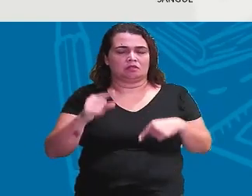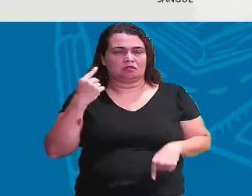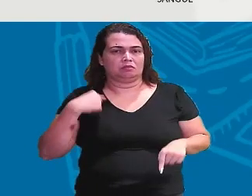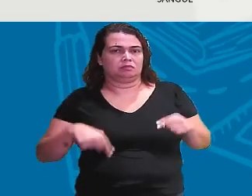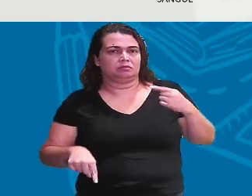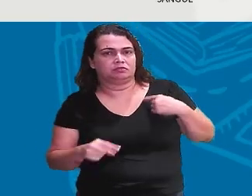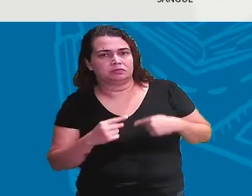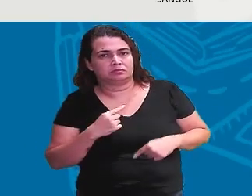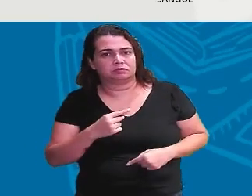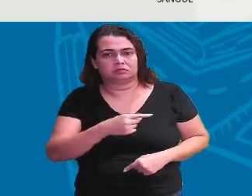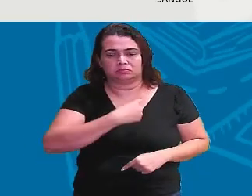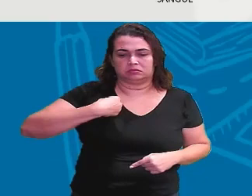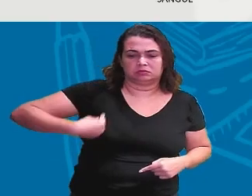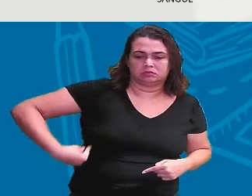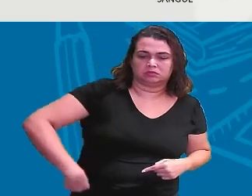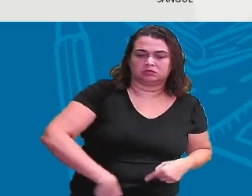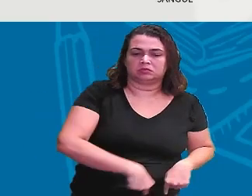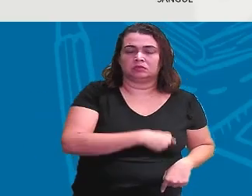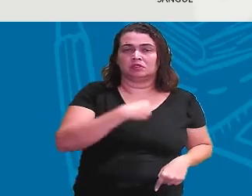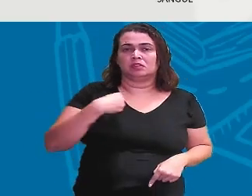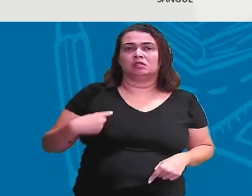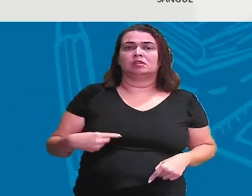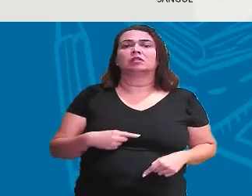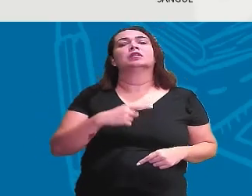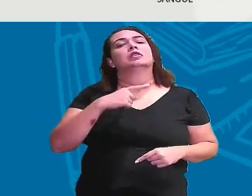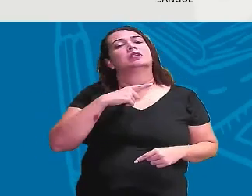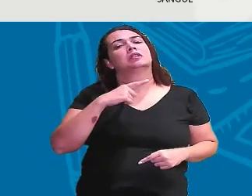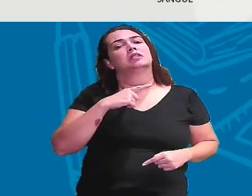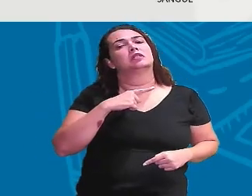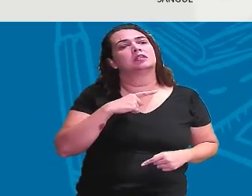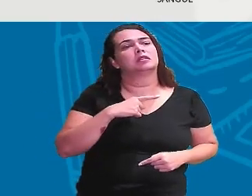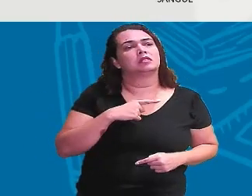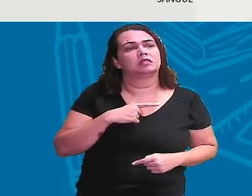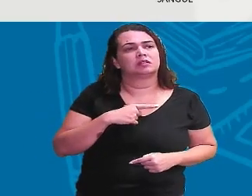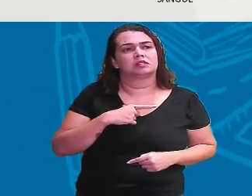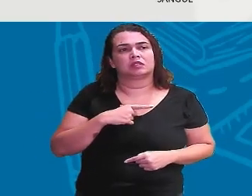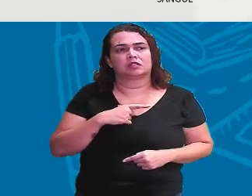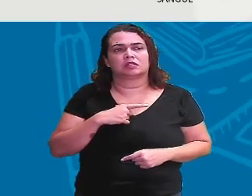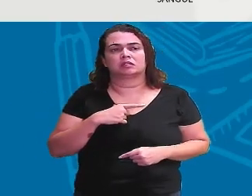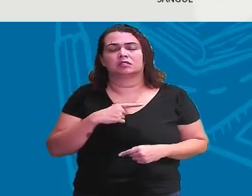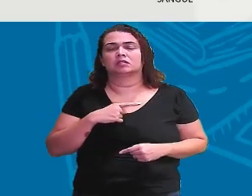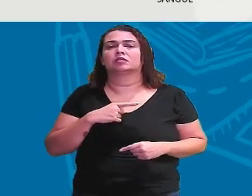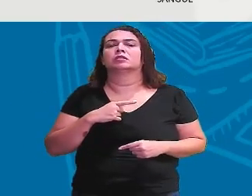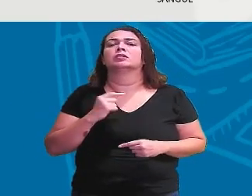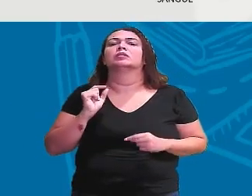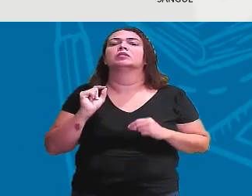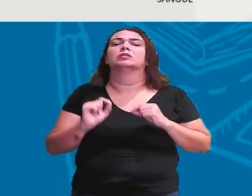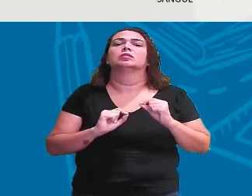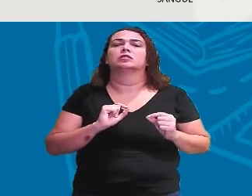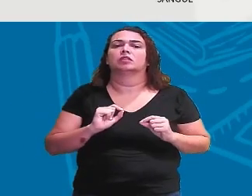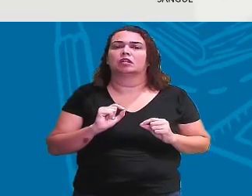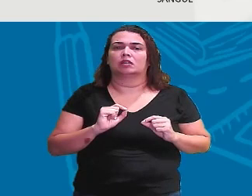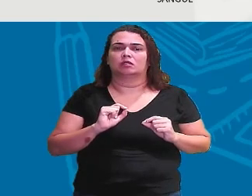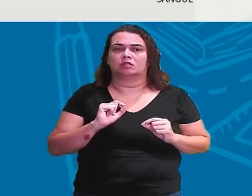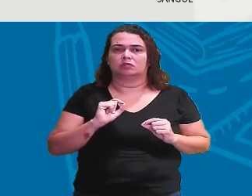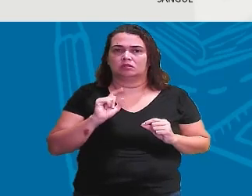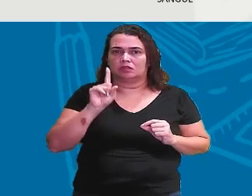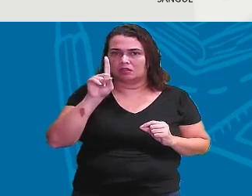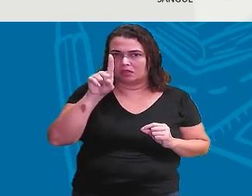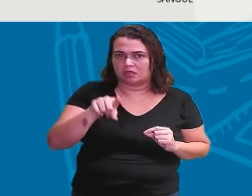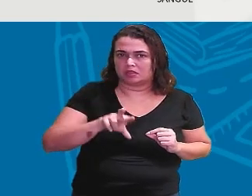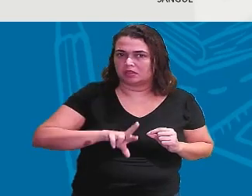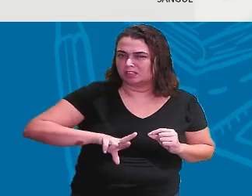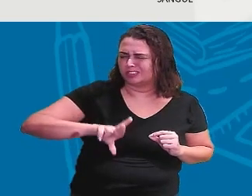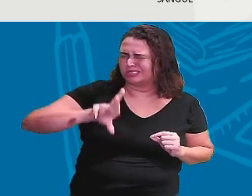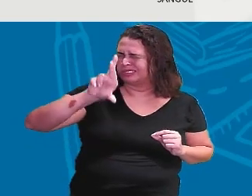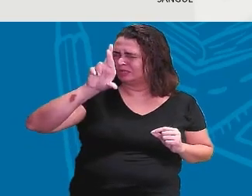ver que o nosso sistema circulatório ele vai ser tido graças a uma grande bomba muscular, E essa